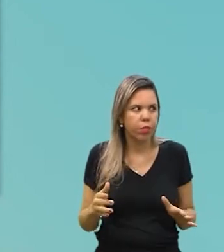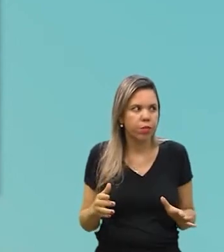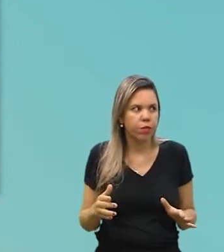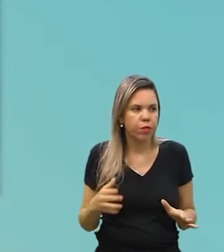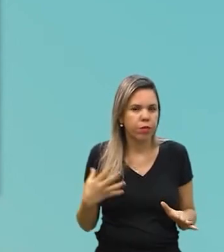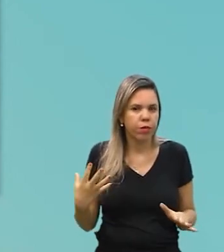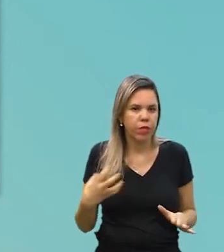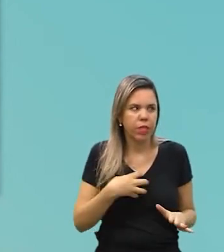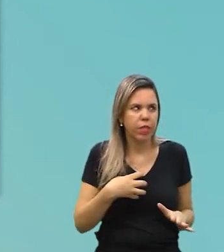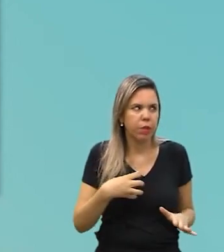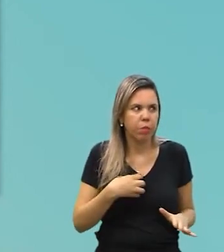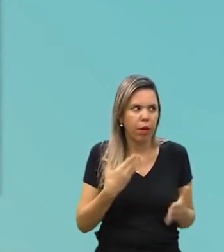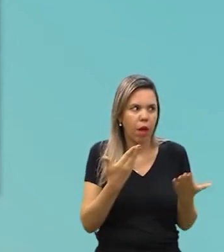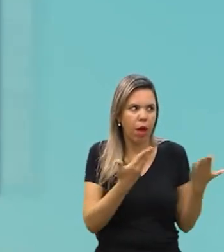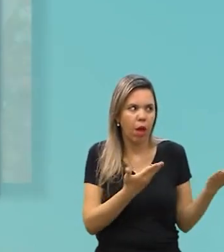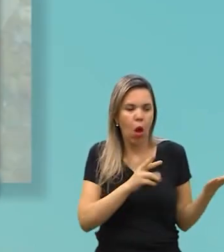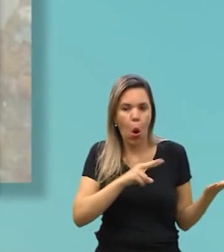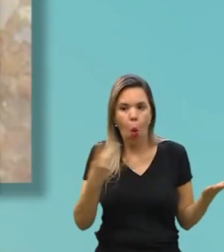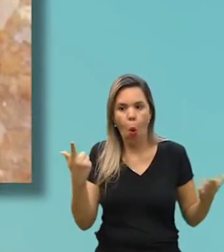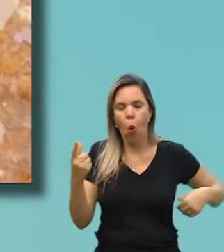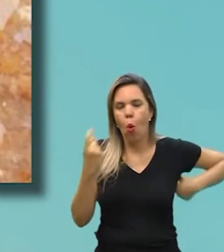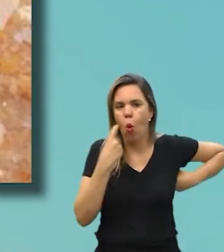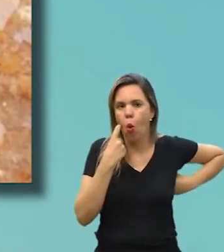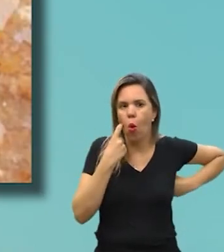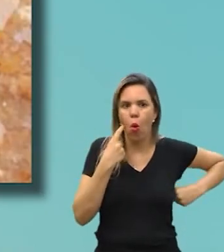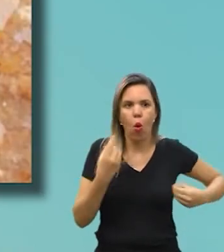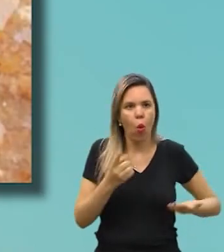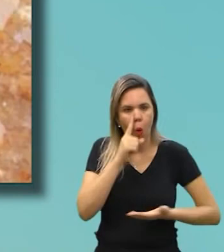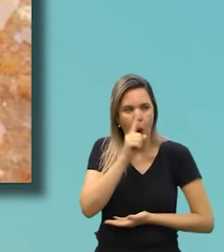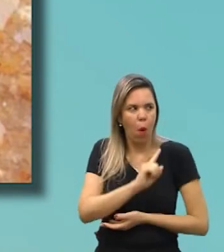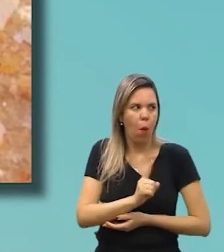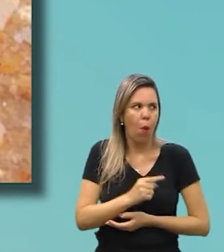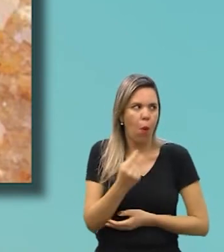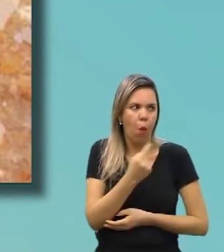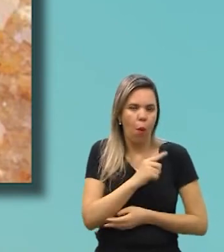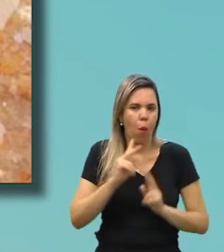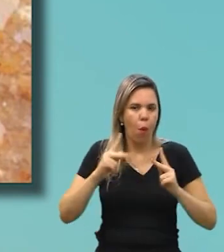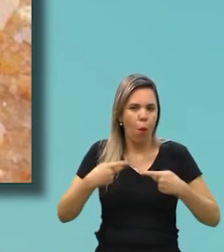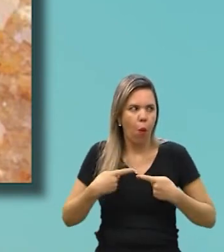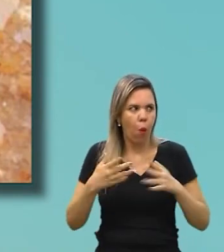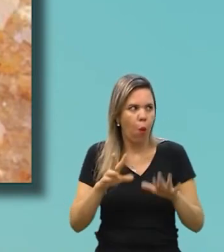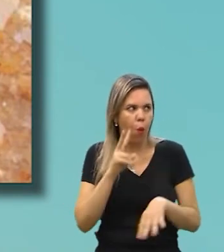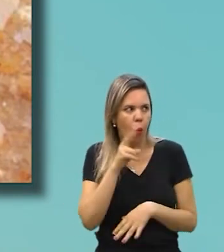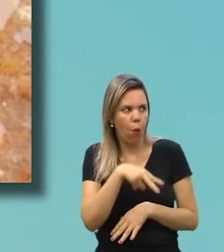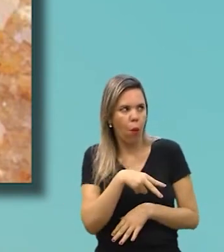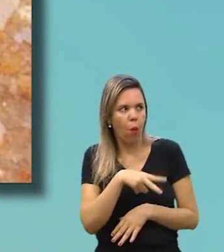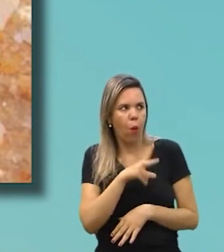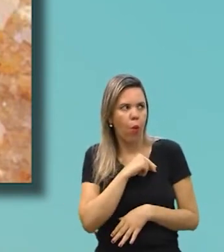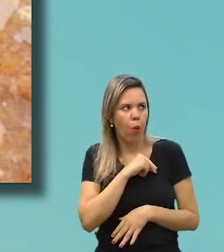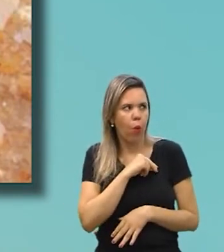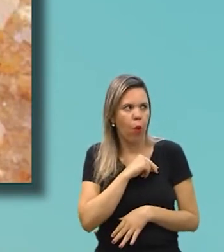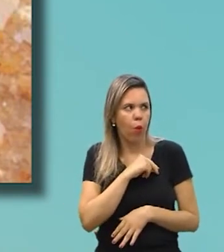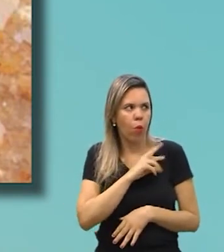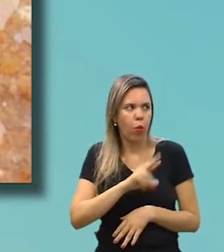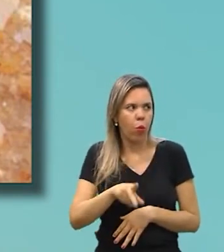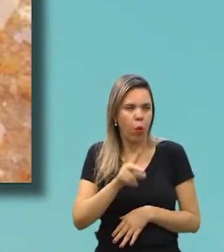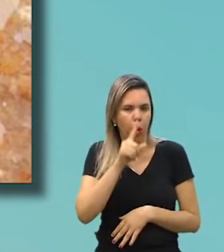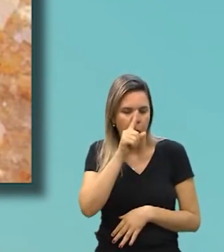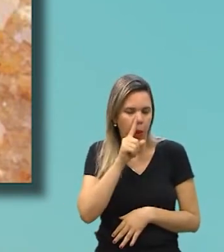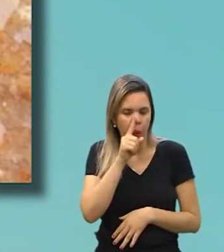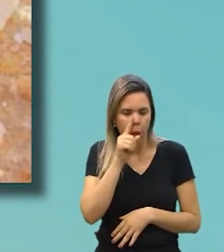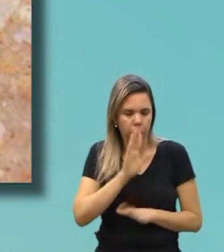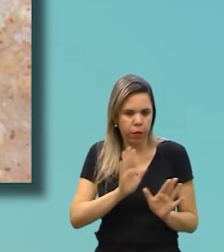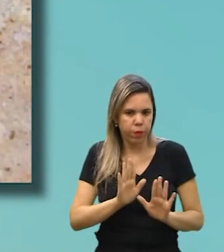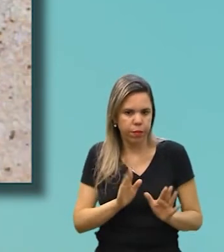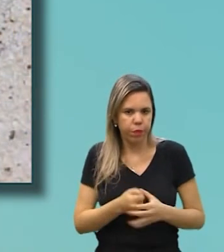em Salvador. Esse, ao contrário do peixe-leão, não oferece perigo, né, ao ser humano, apesar da gente já ter entendido aqui que não é um perigo tão